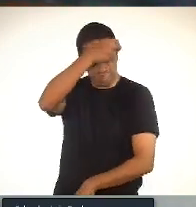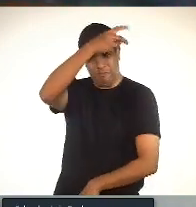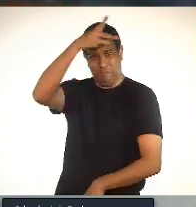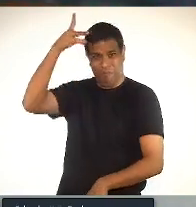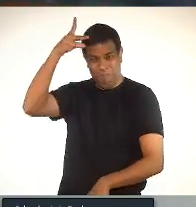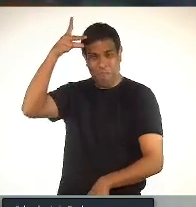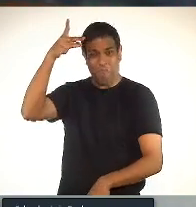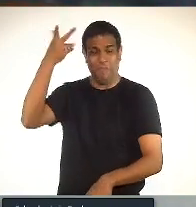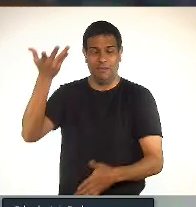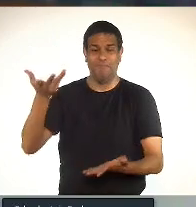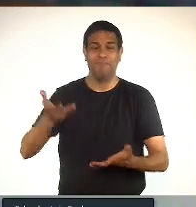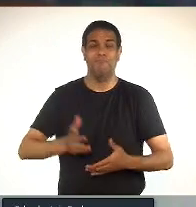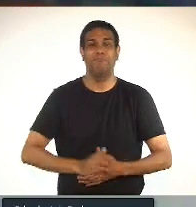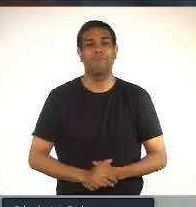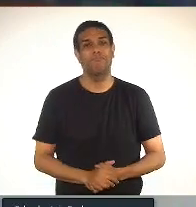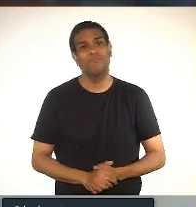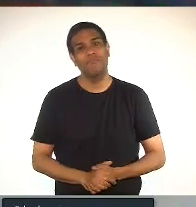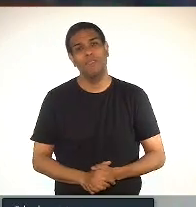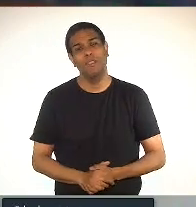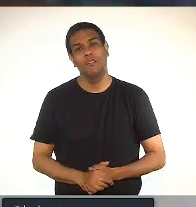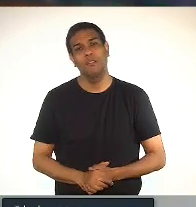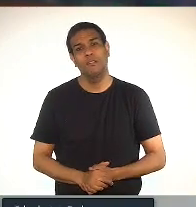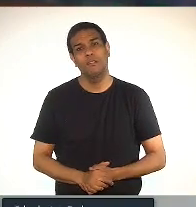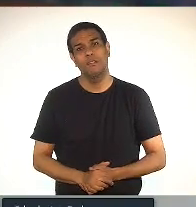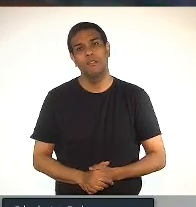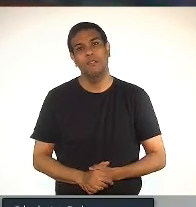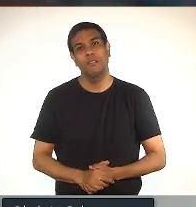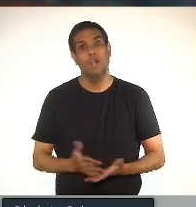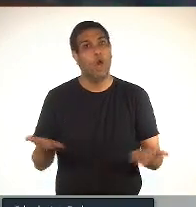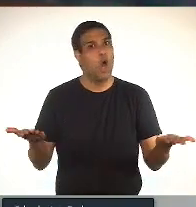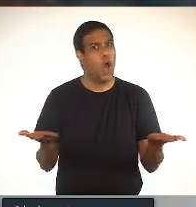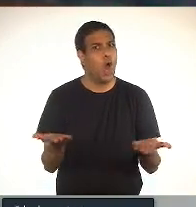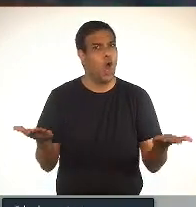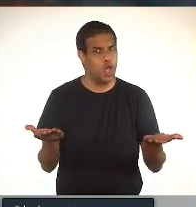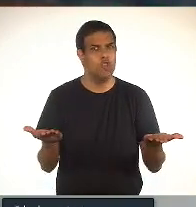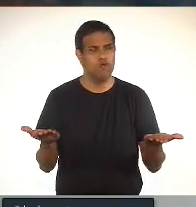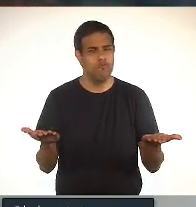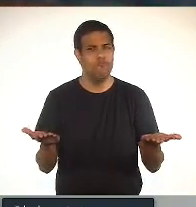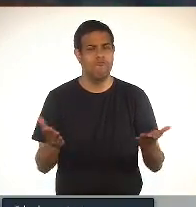na capital, o que hoje